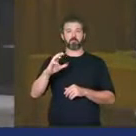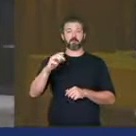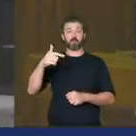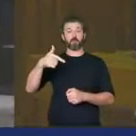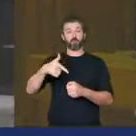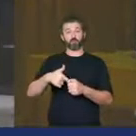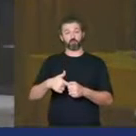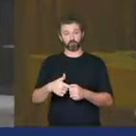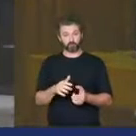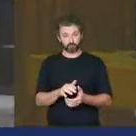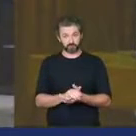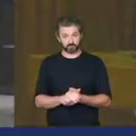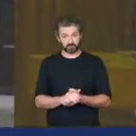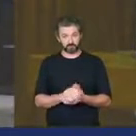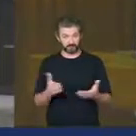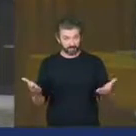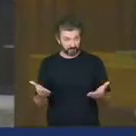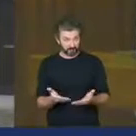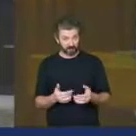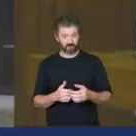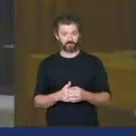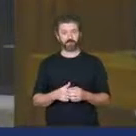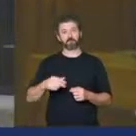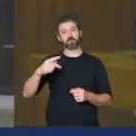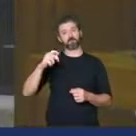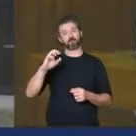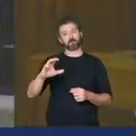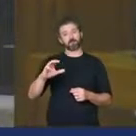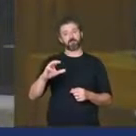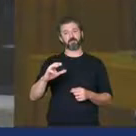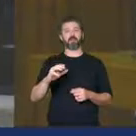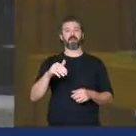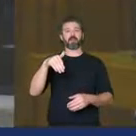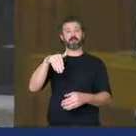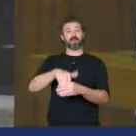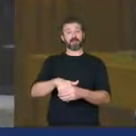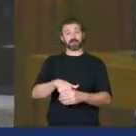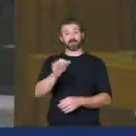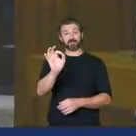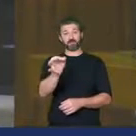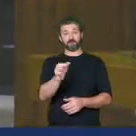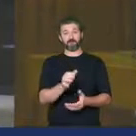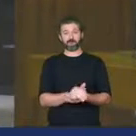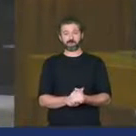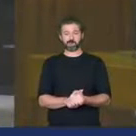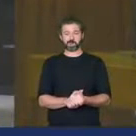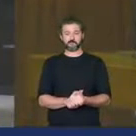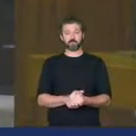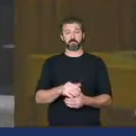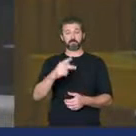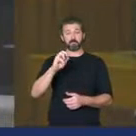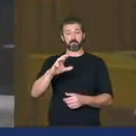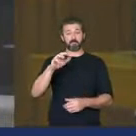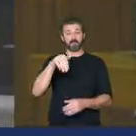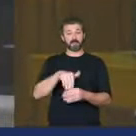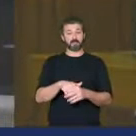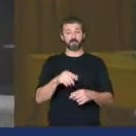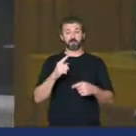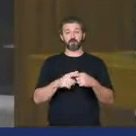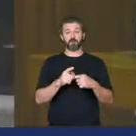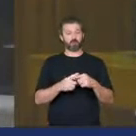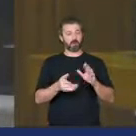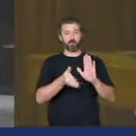combustíveis, agora é a PEC das eleições, eu diria. PEC das eleições, porque é um